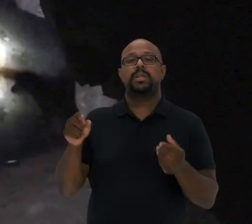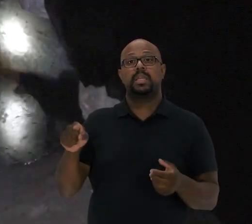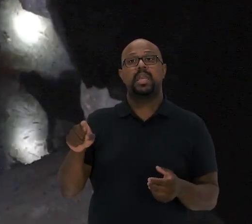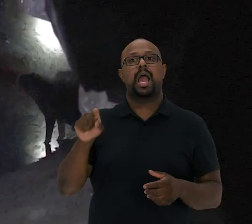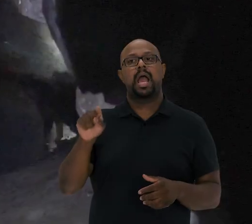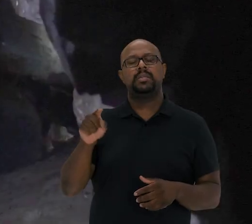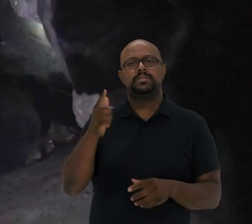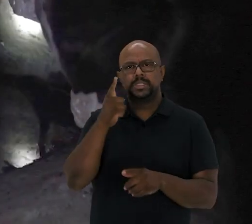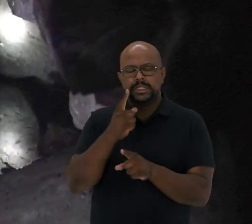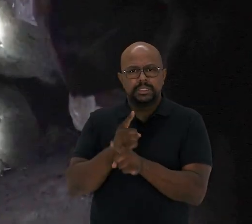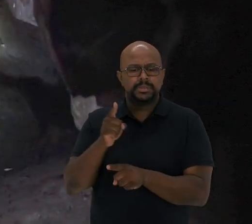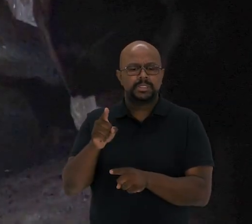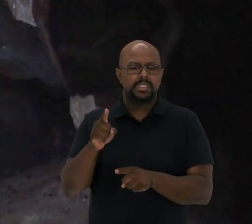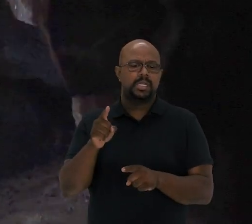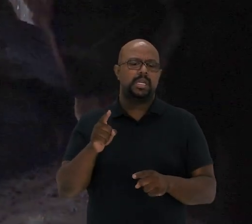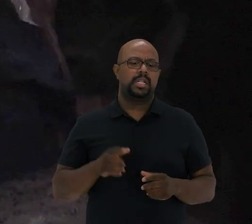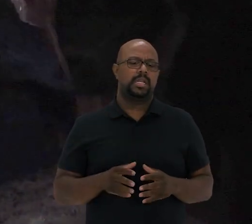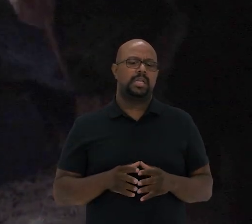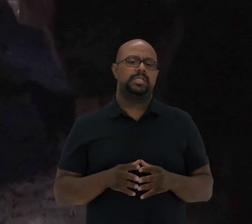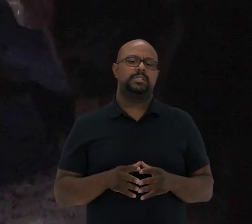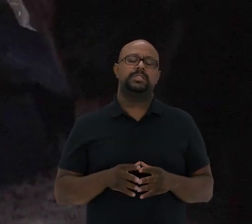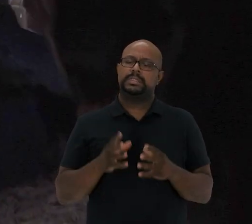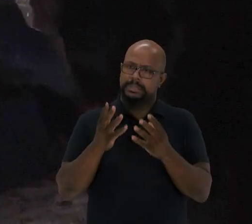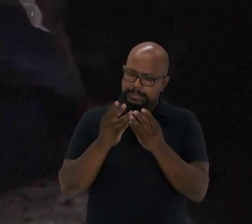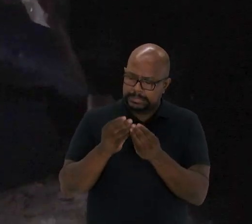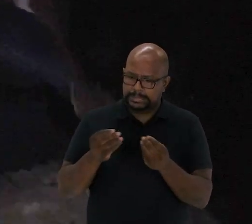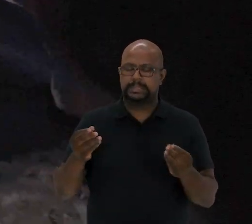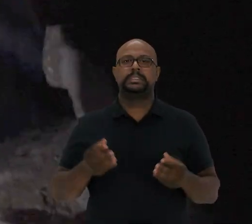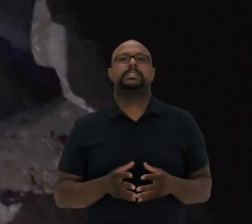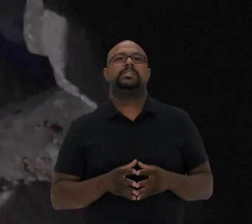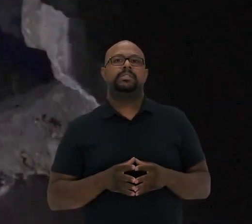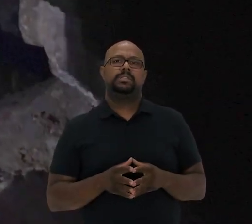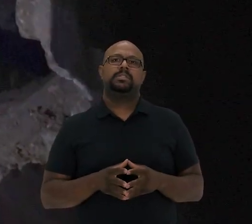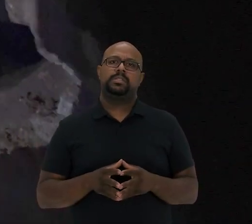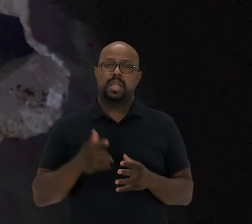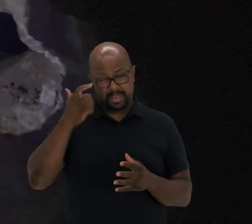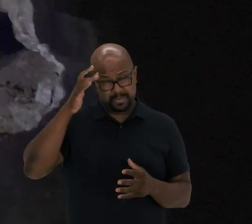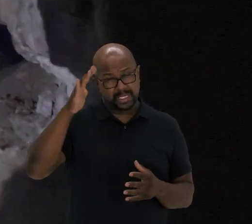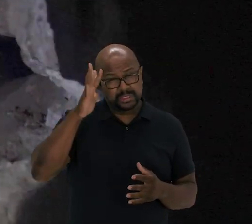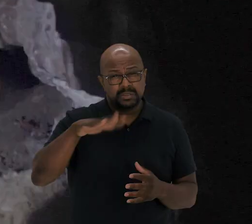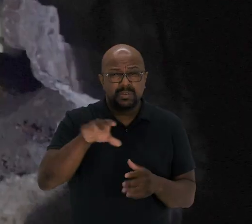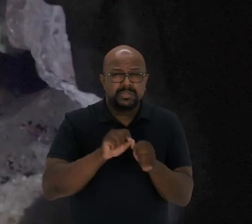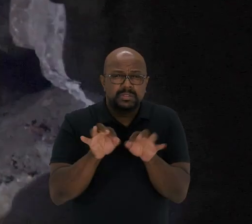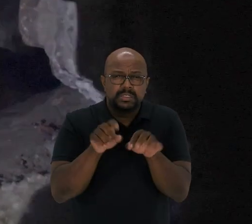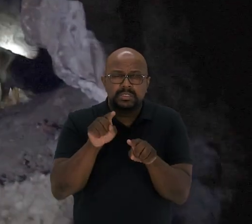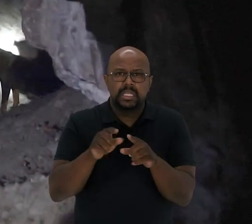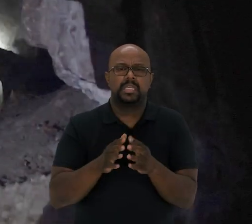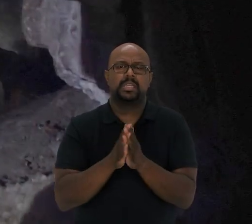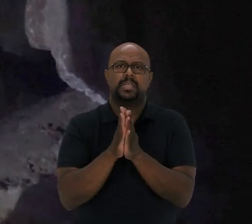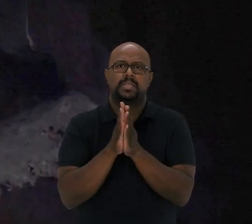aqui. Aí nós achamos o desenho. Lá adiante. Então, imagina o que saiu disso aqui,